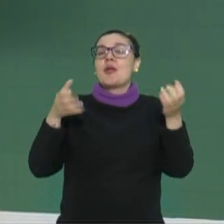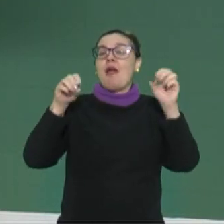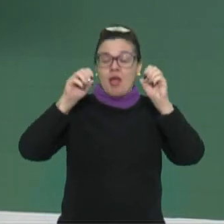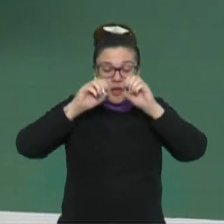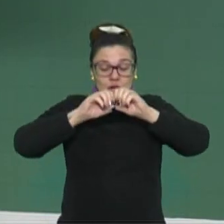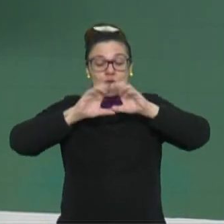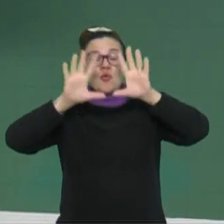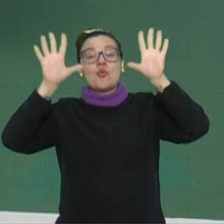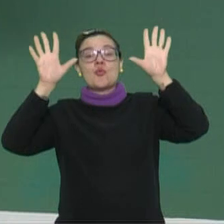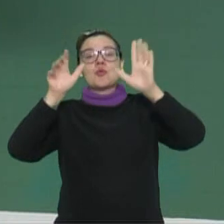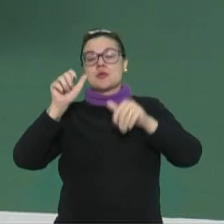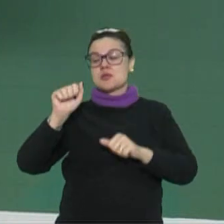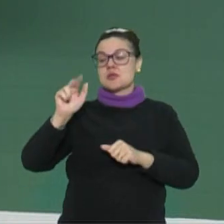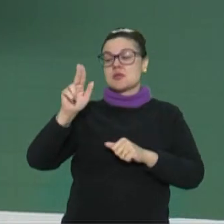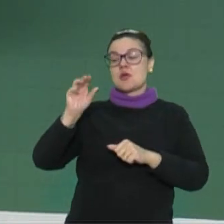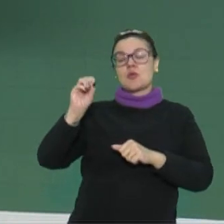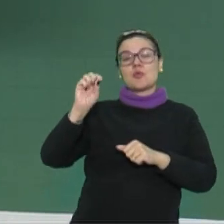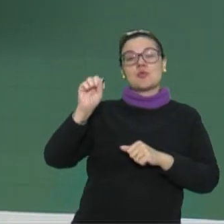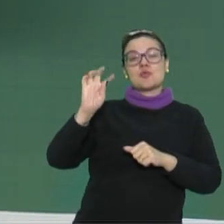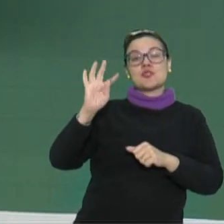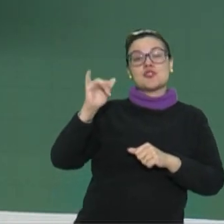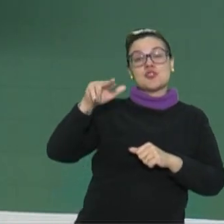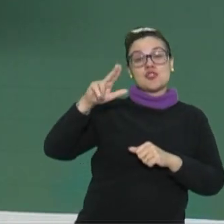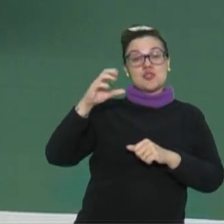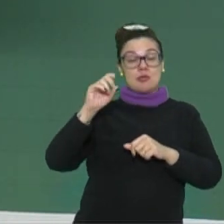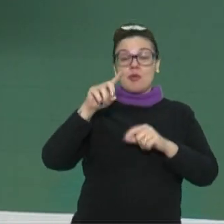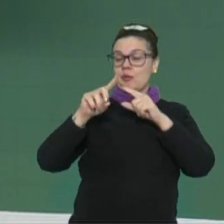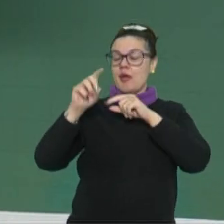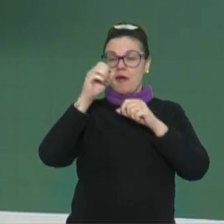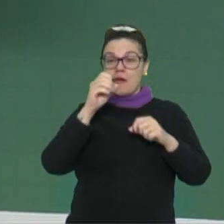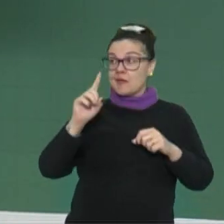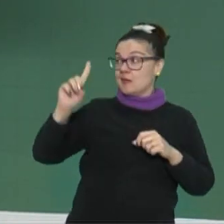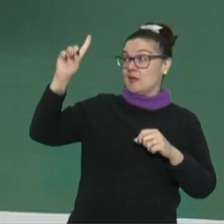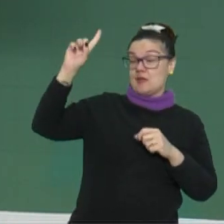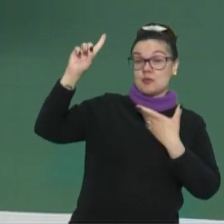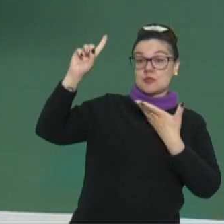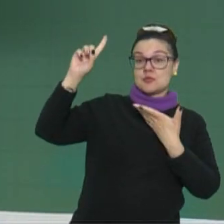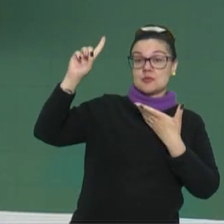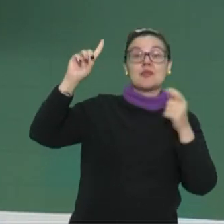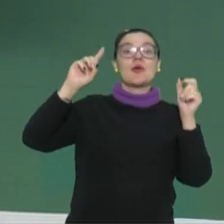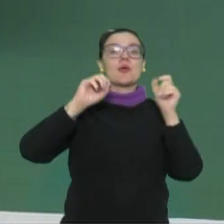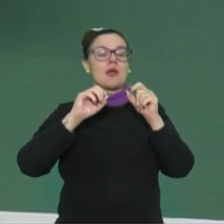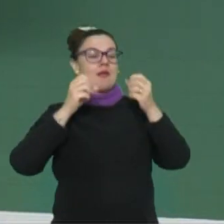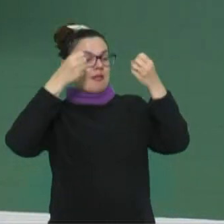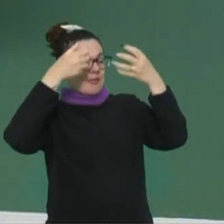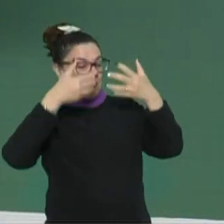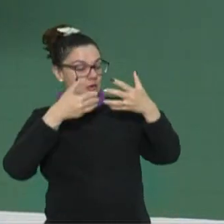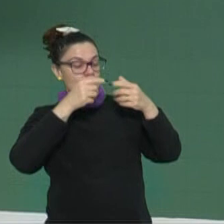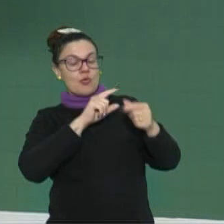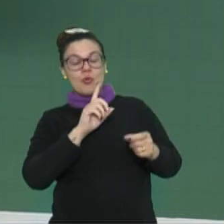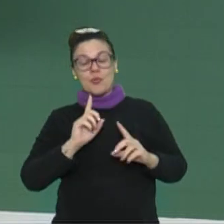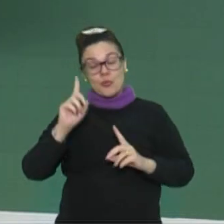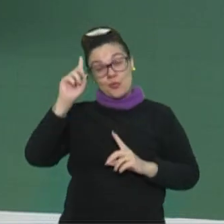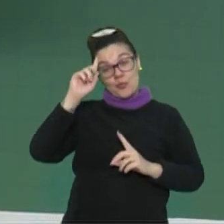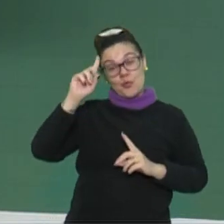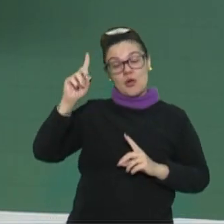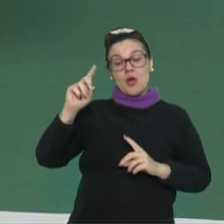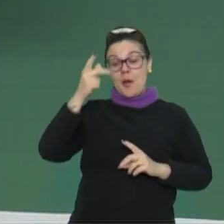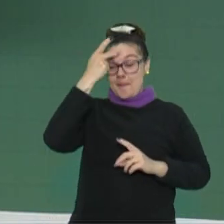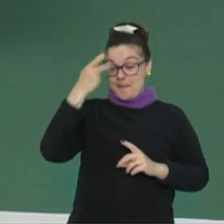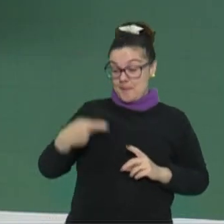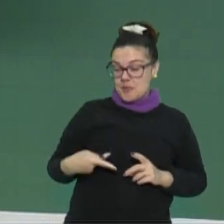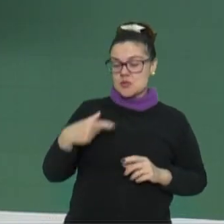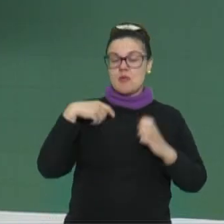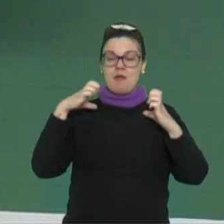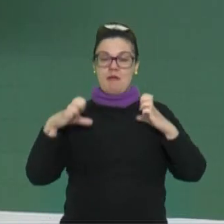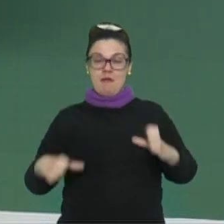segundo Agostinho? É Deus. Então, a teoria da iluminação mostra como o ser humano ele se torna ético, justamente por